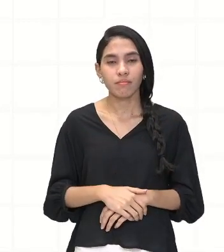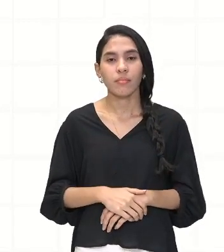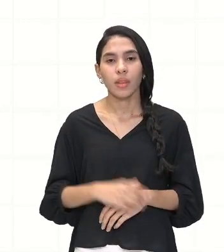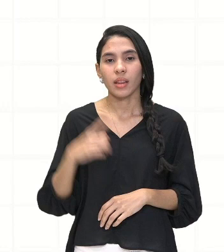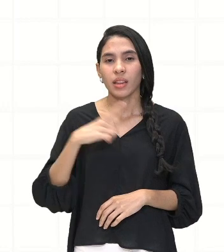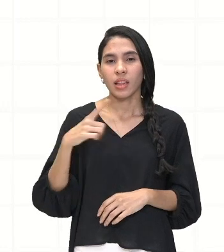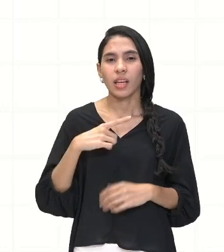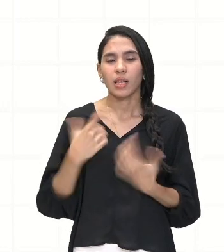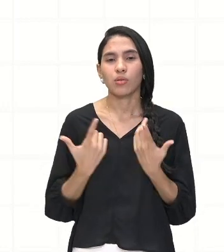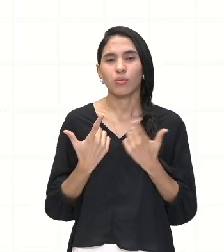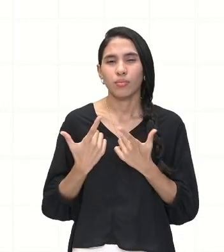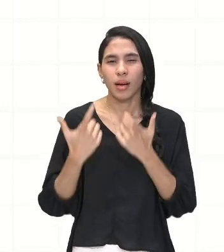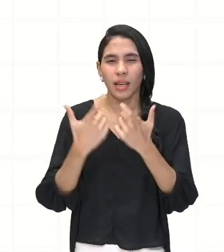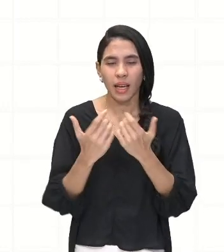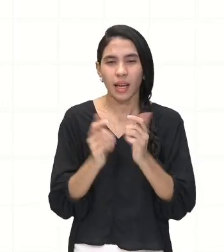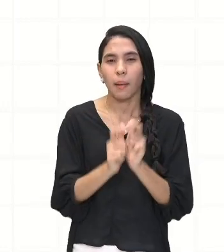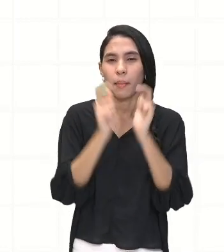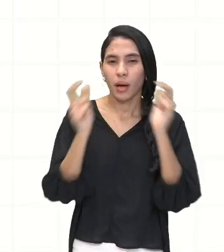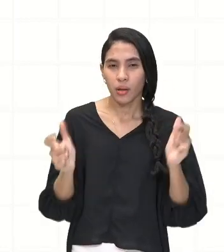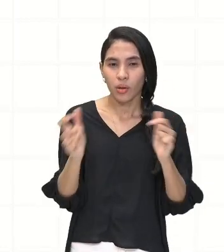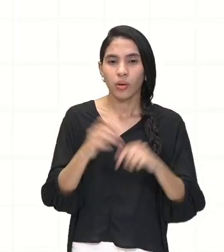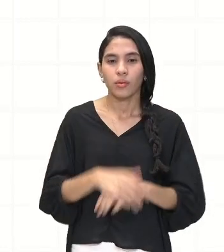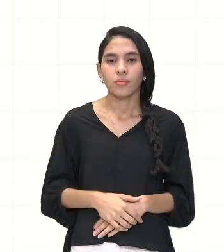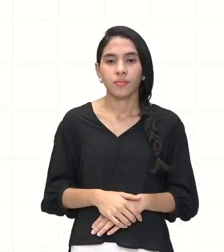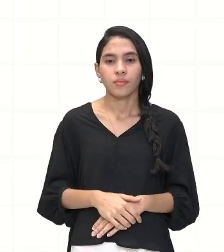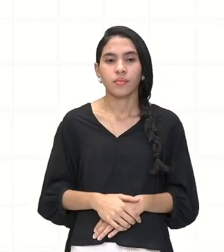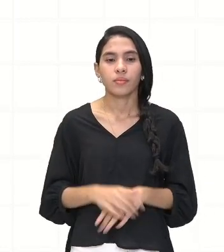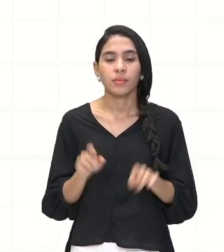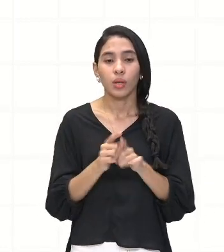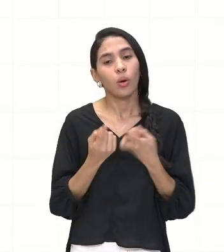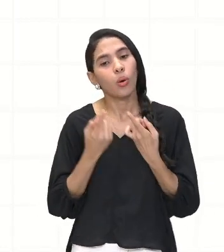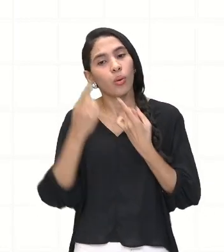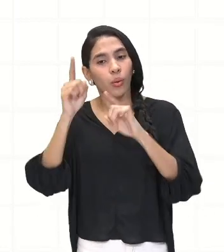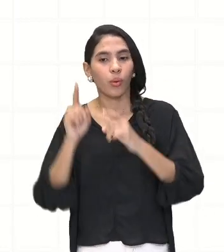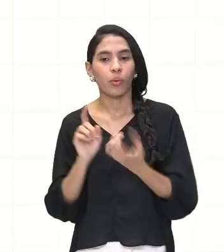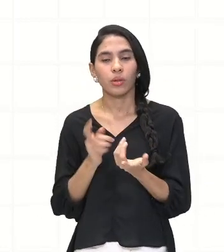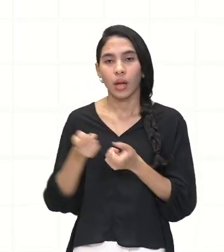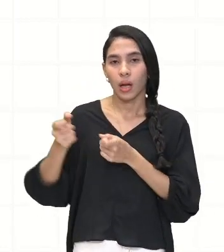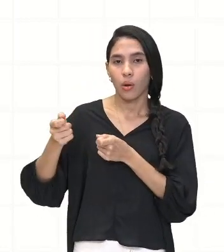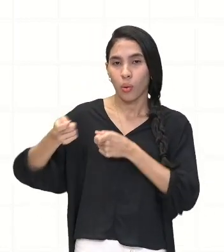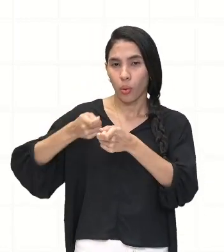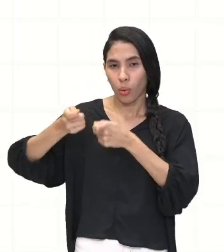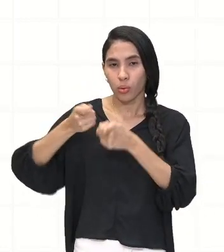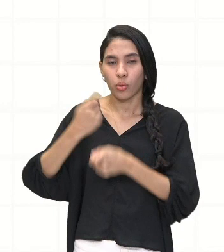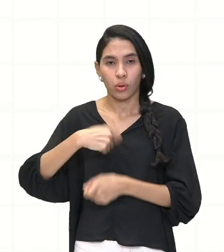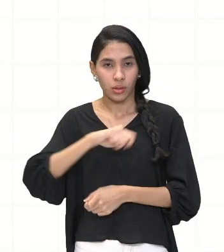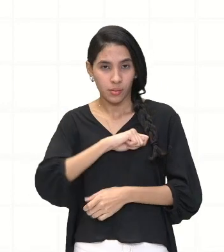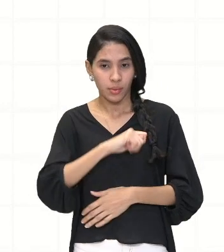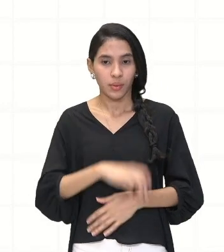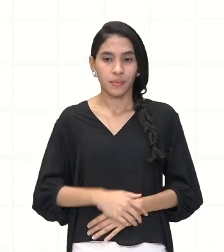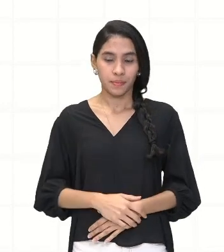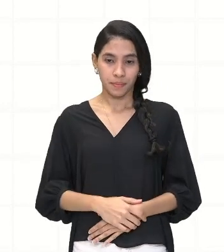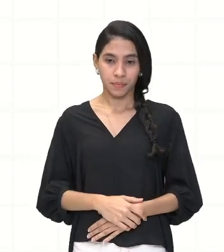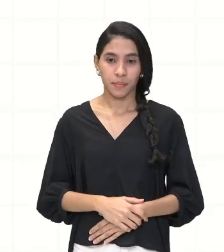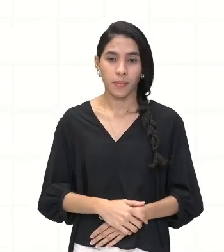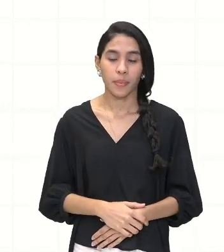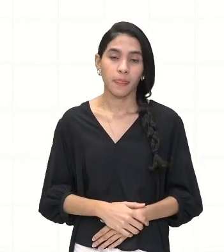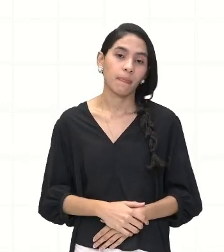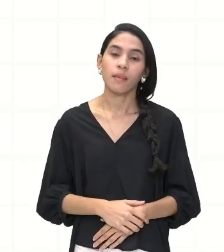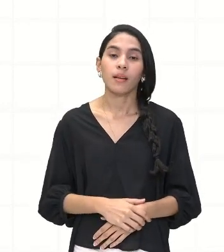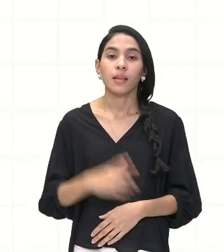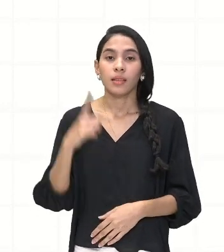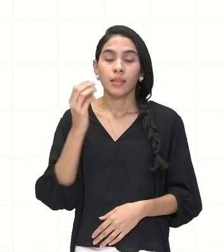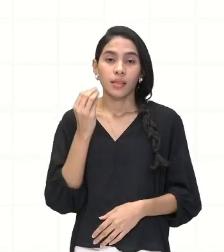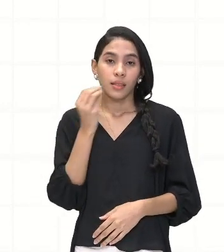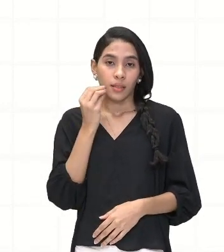e solidificou a oposição contra o domínio espanhol. Então, para tentar resolver